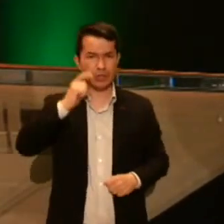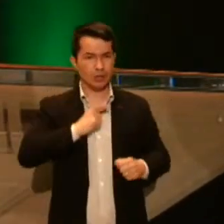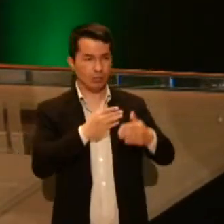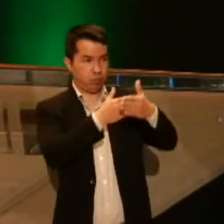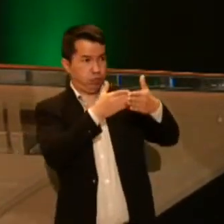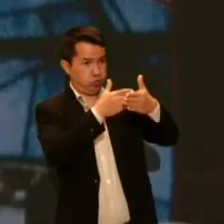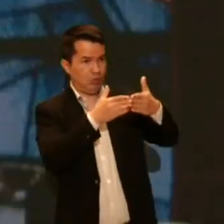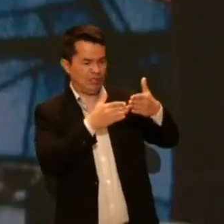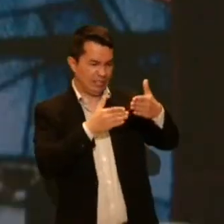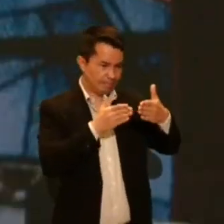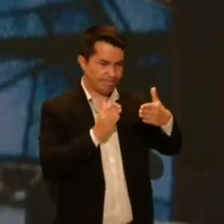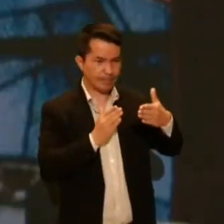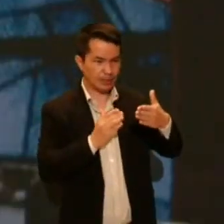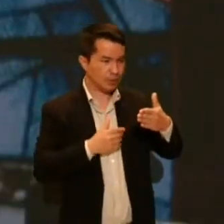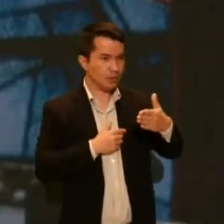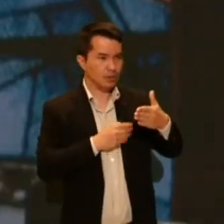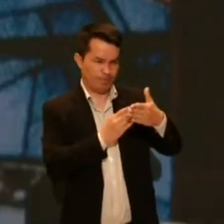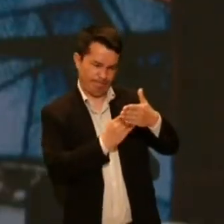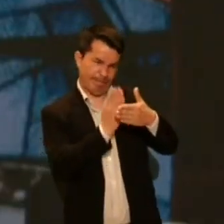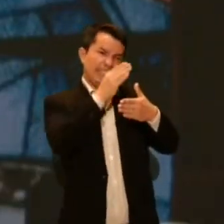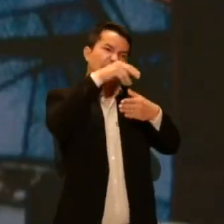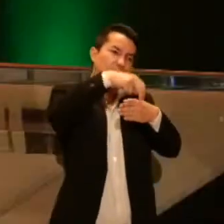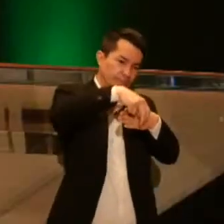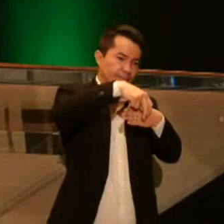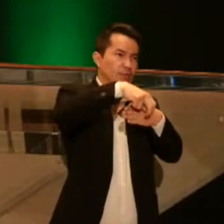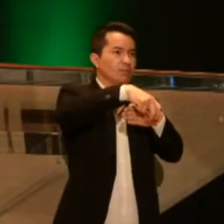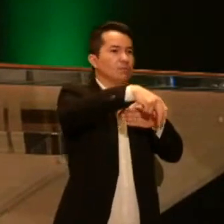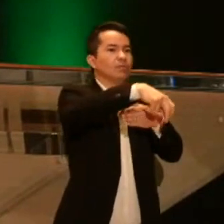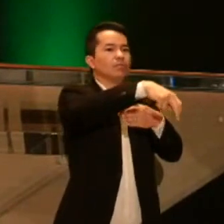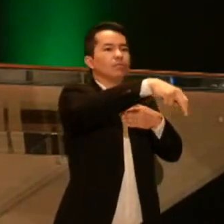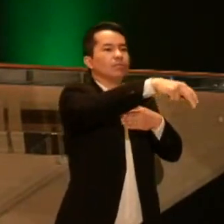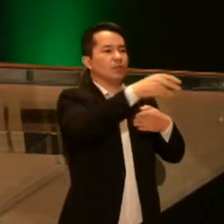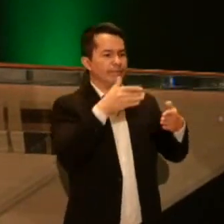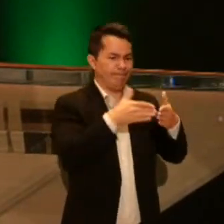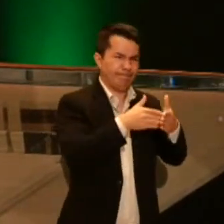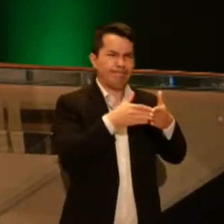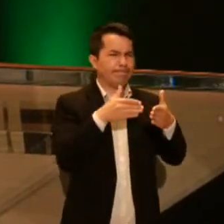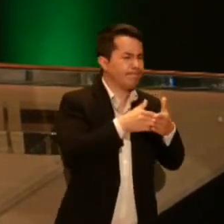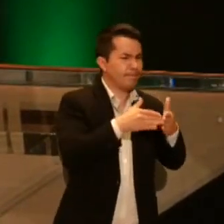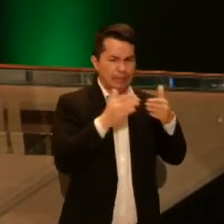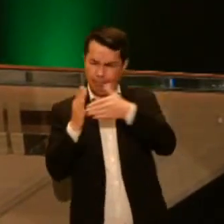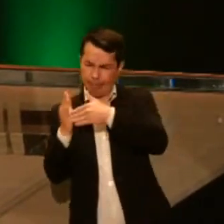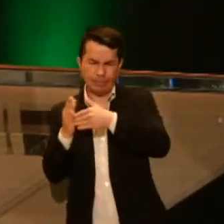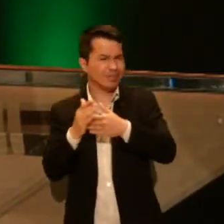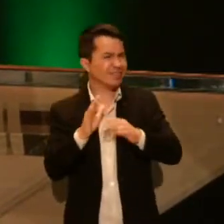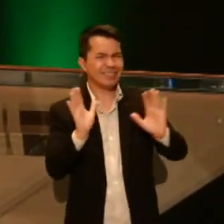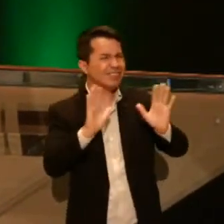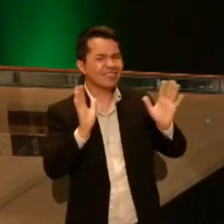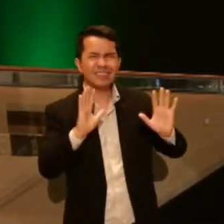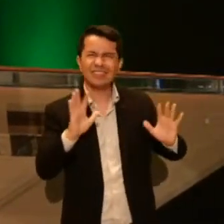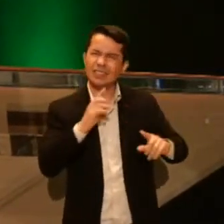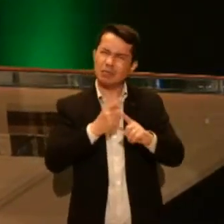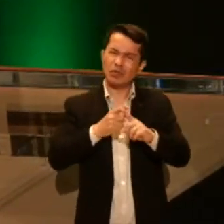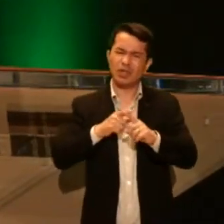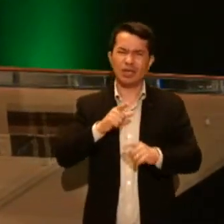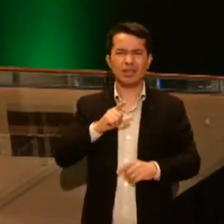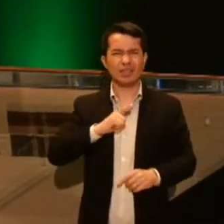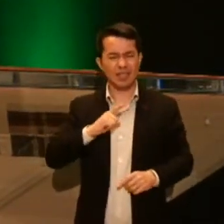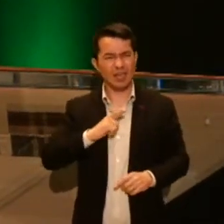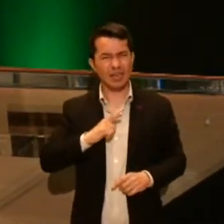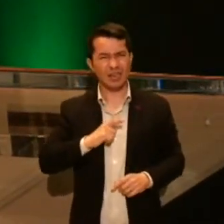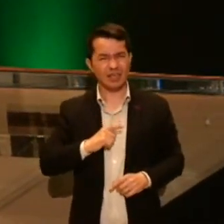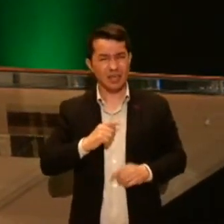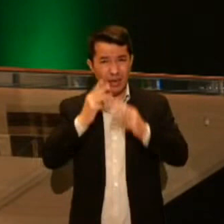da grandeza do impacto da revelação de Deus, chamando aqueles homens para